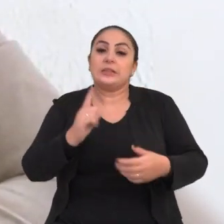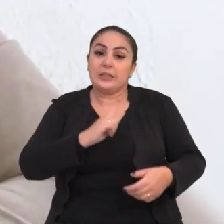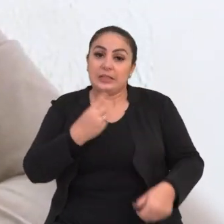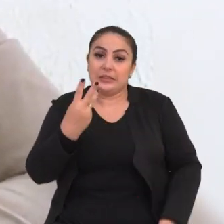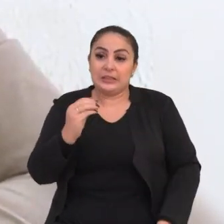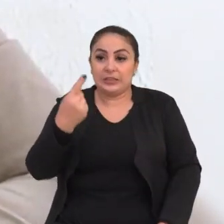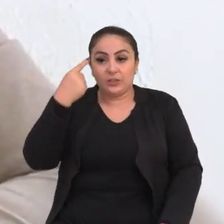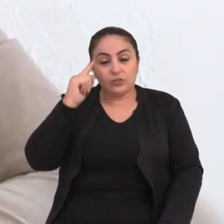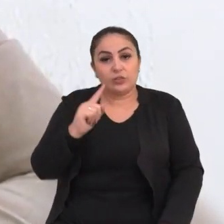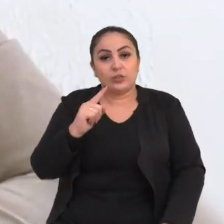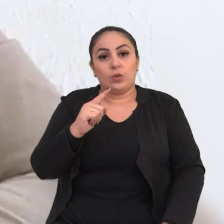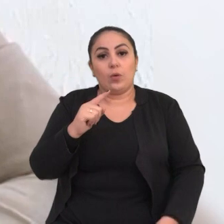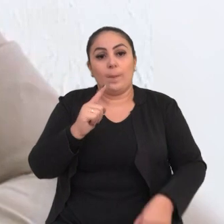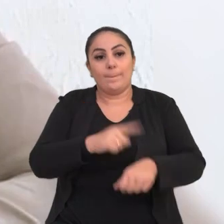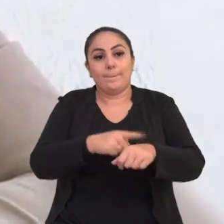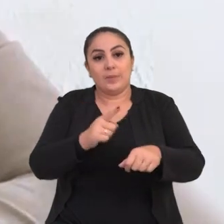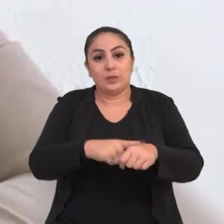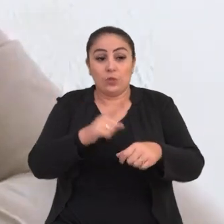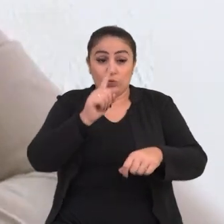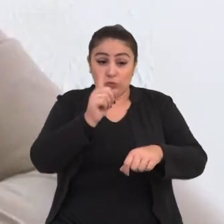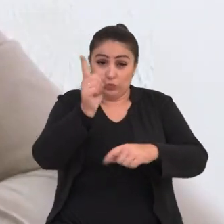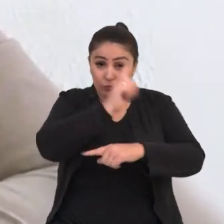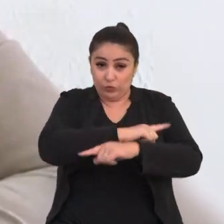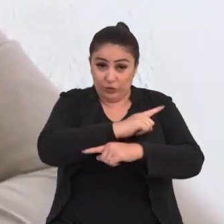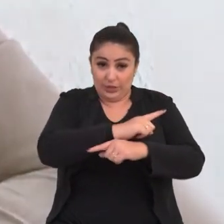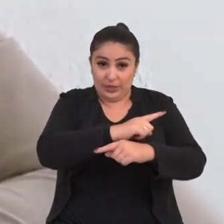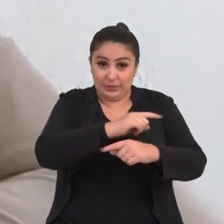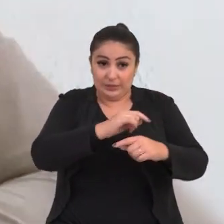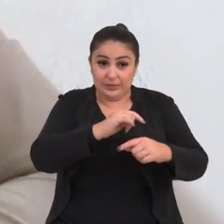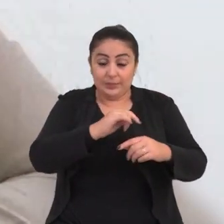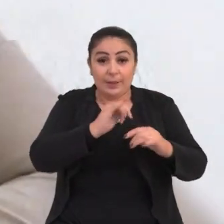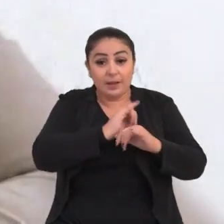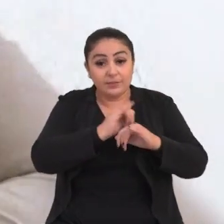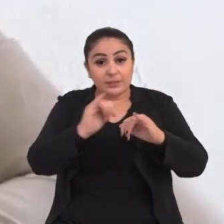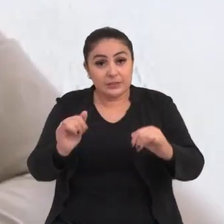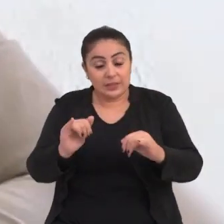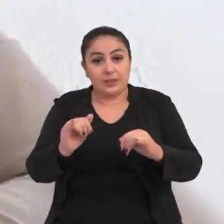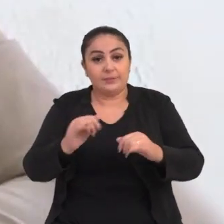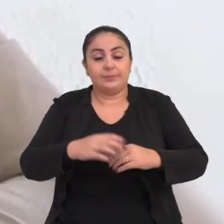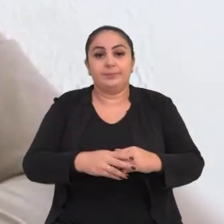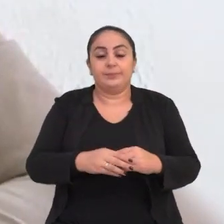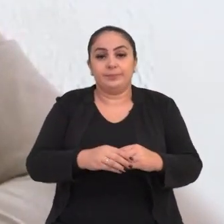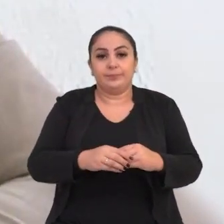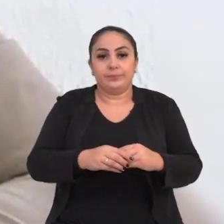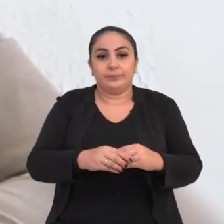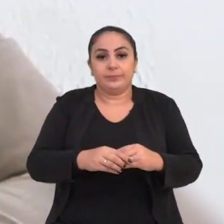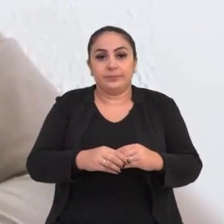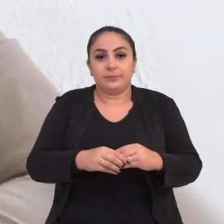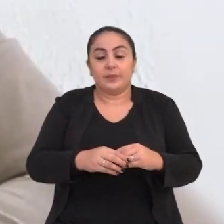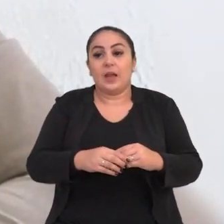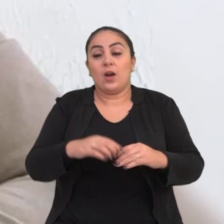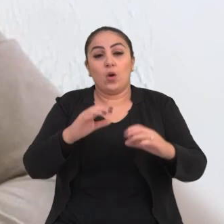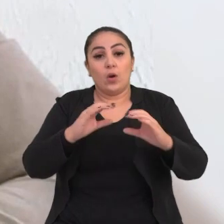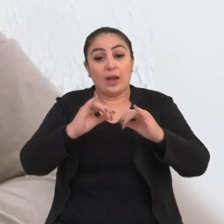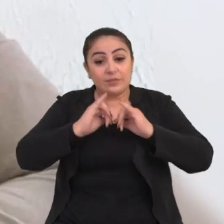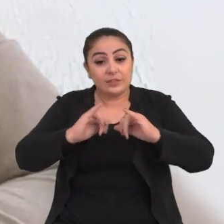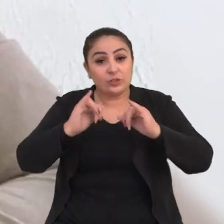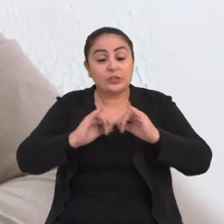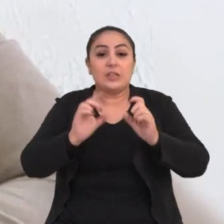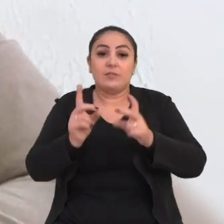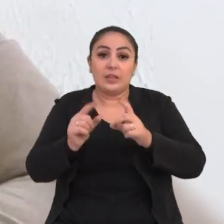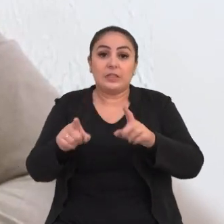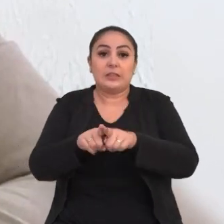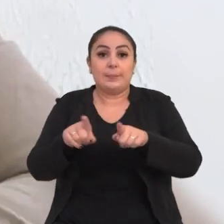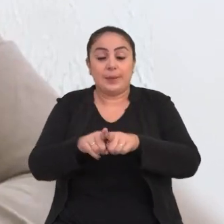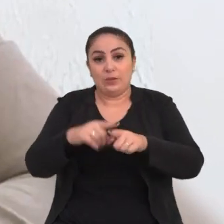30 dias do prazo contado da data da notificação para indicar o infrator. A comunicação de venda também,